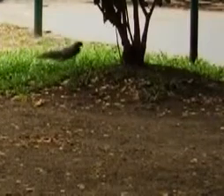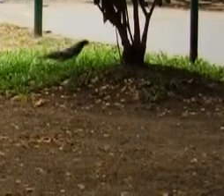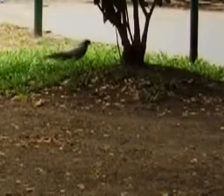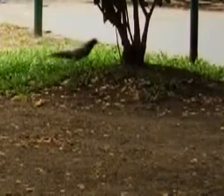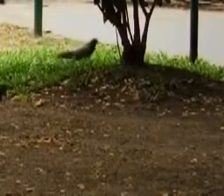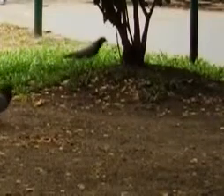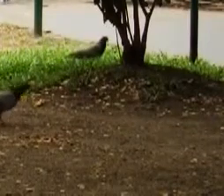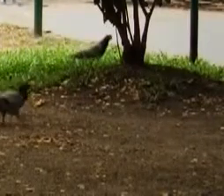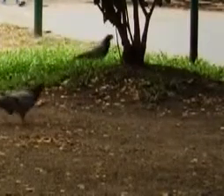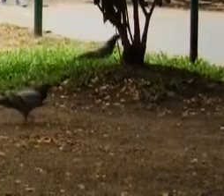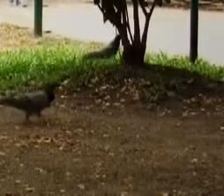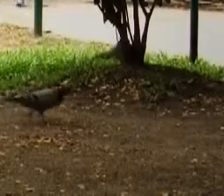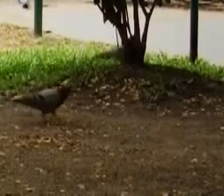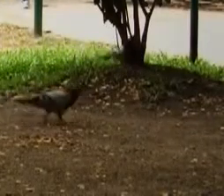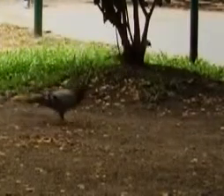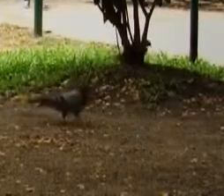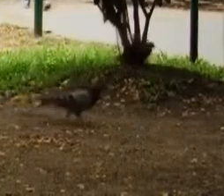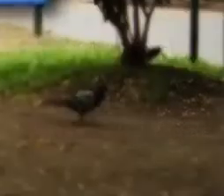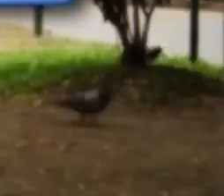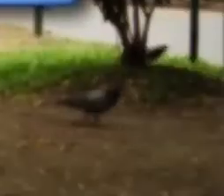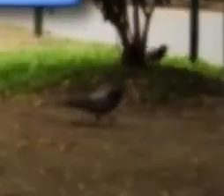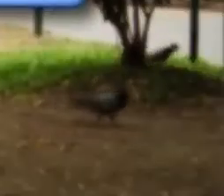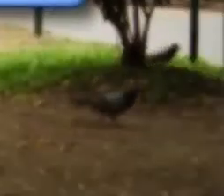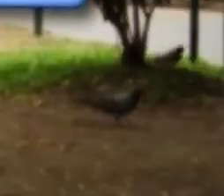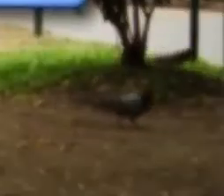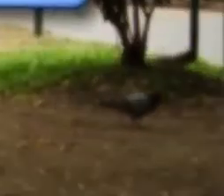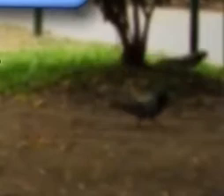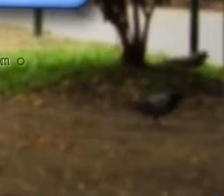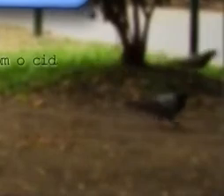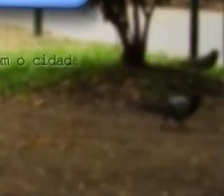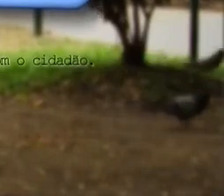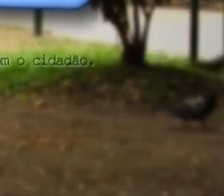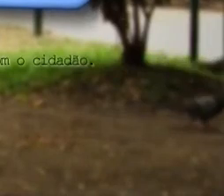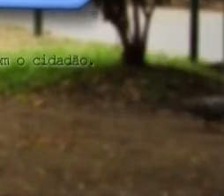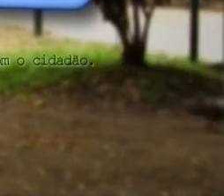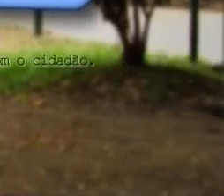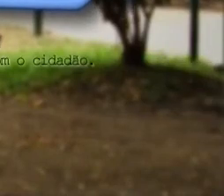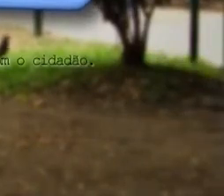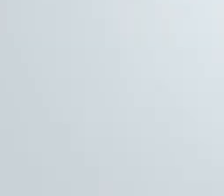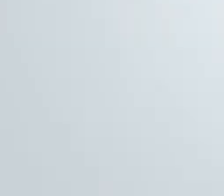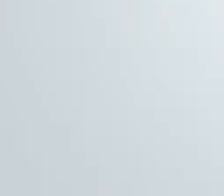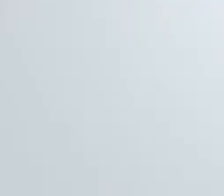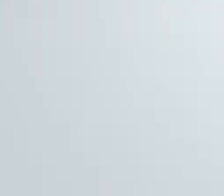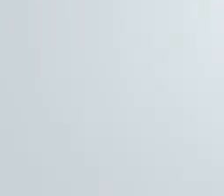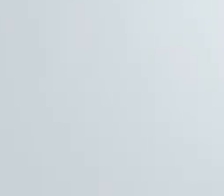TV Câmara Pelotas, cada vez mais conectada com o cidadão.